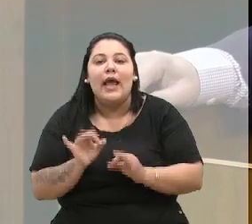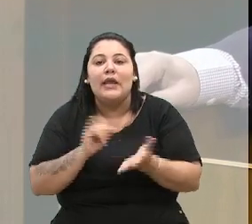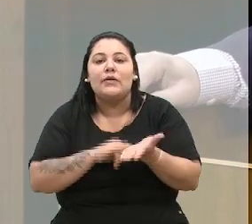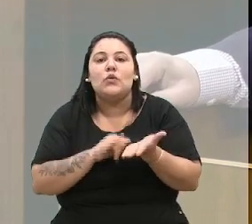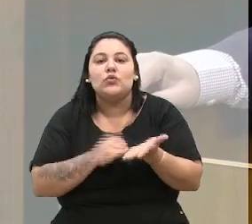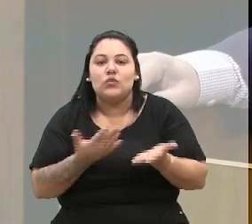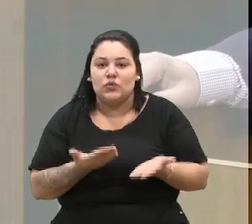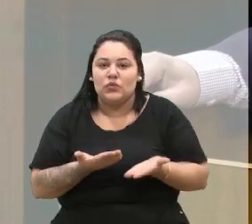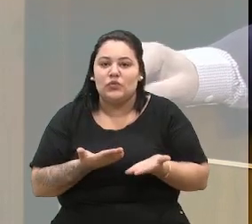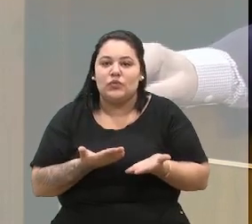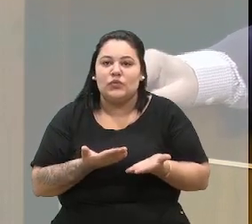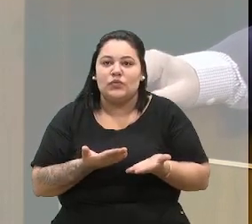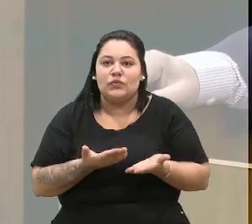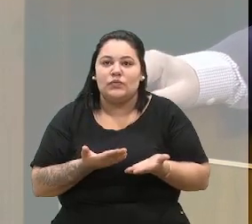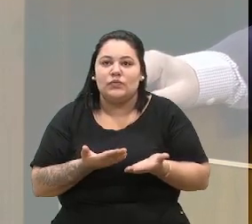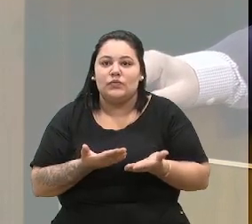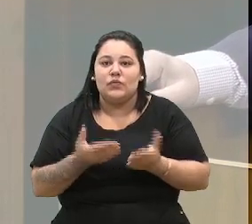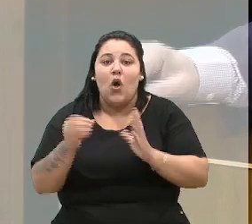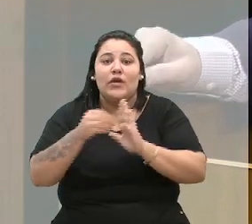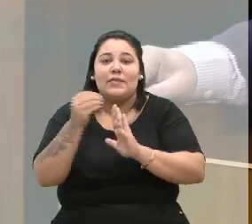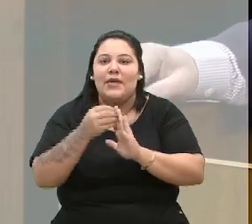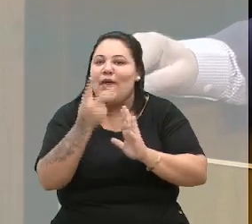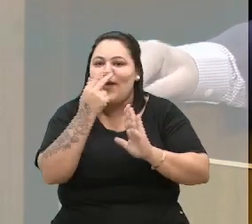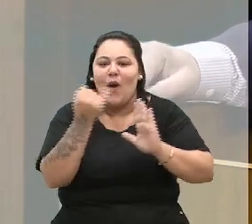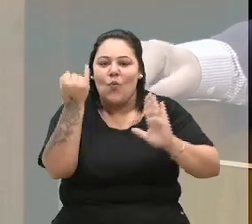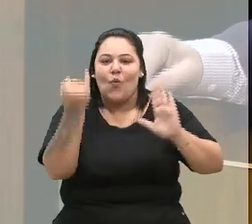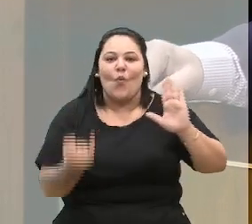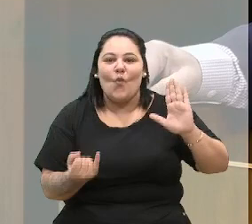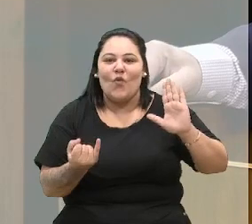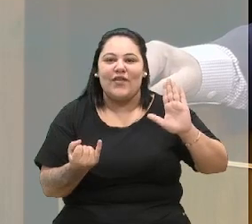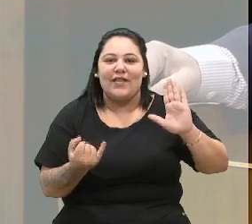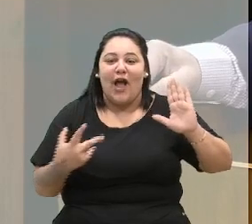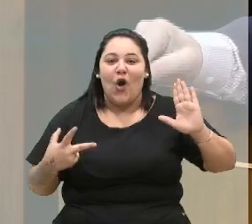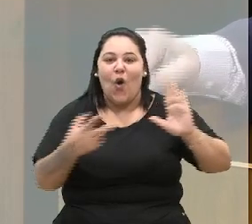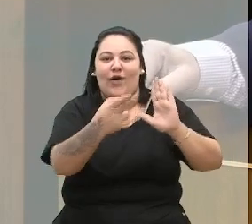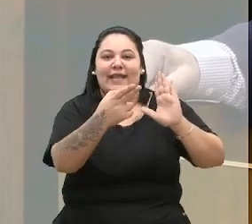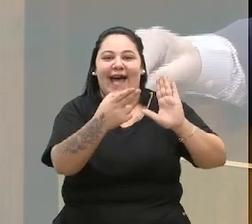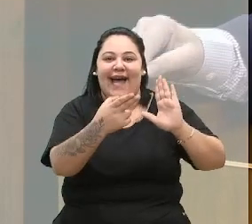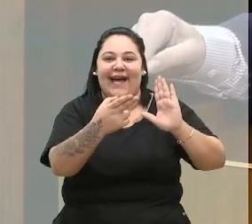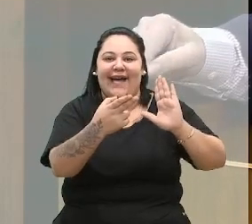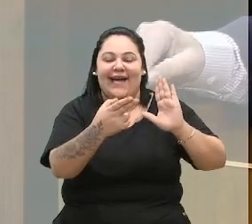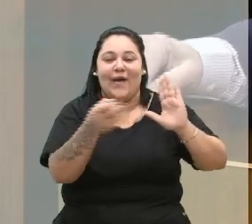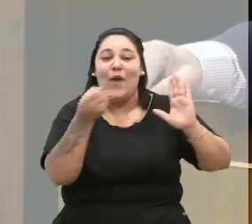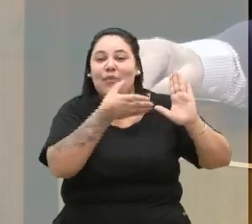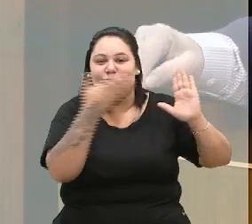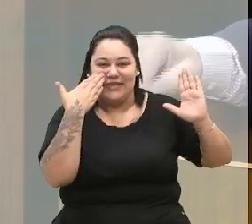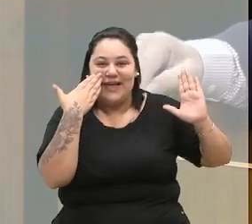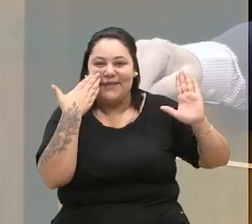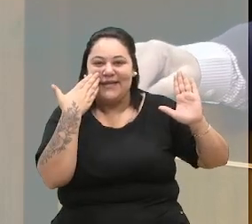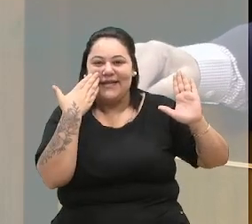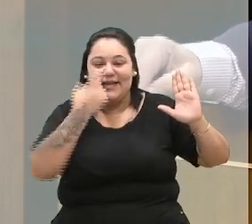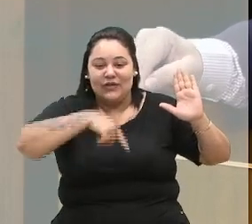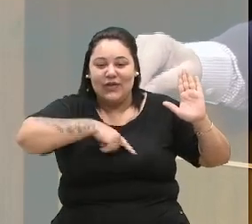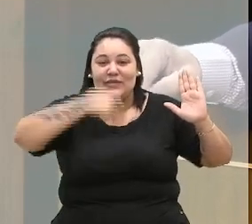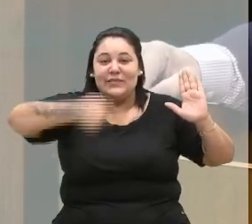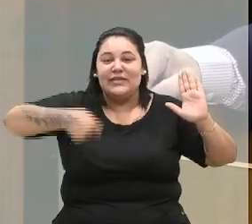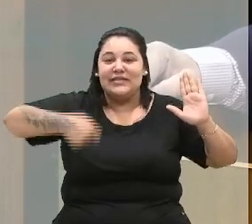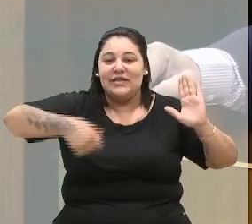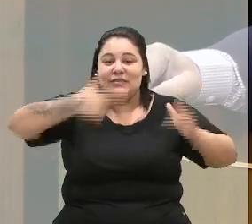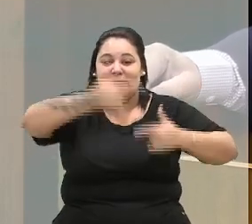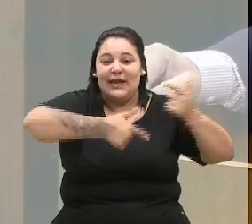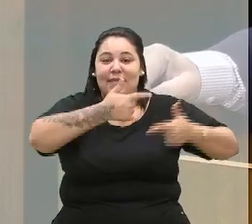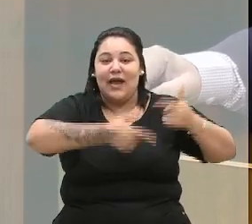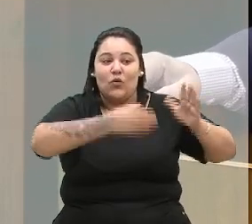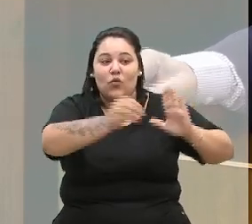Orçamento é dieta, cotas e restrições. É isso que a gente tem que aprender a trabalhar, com